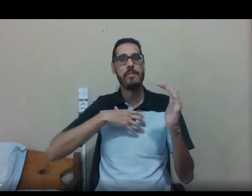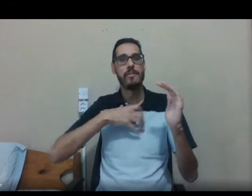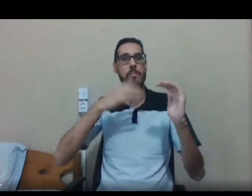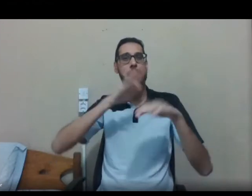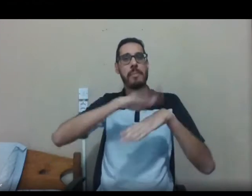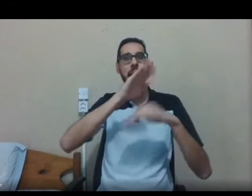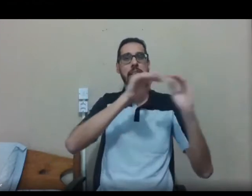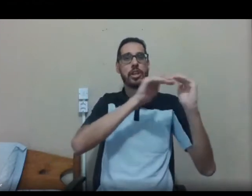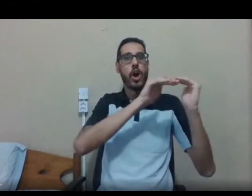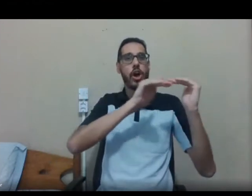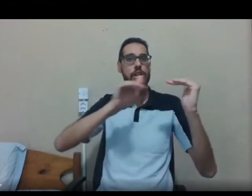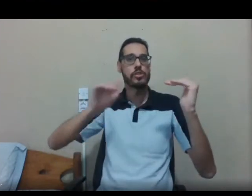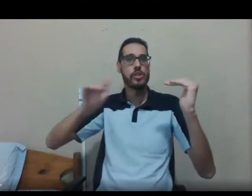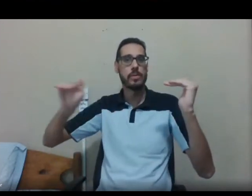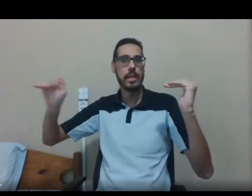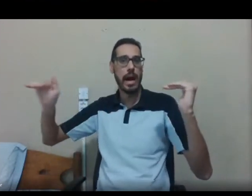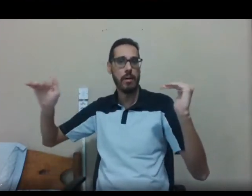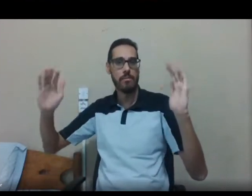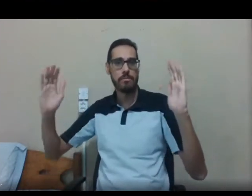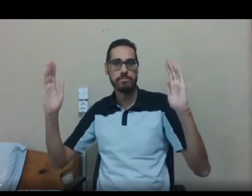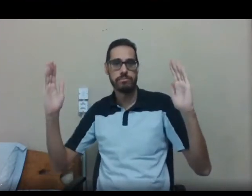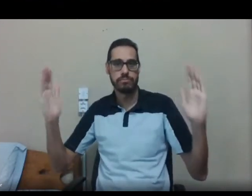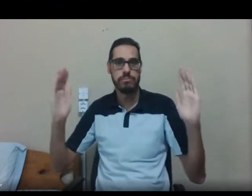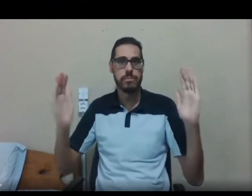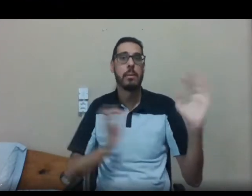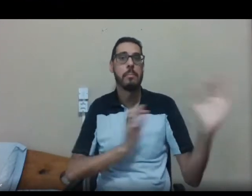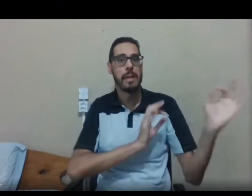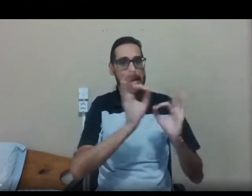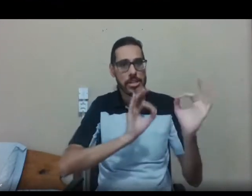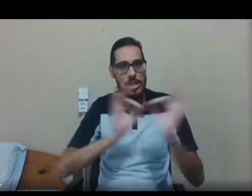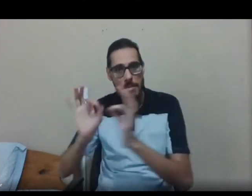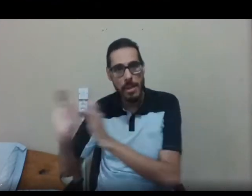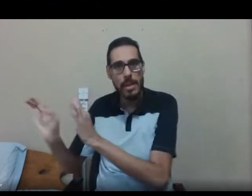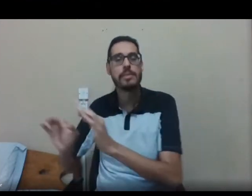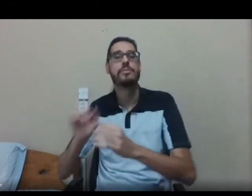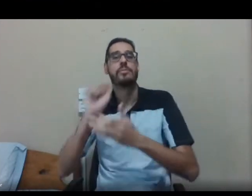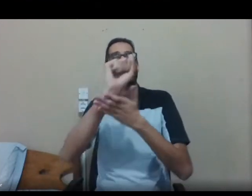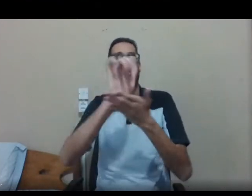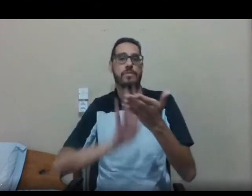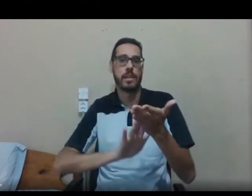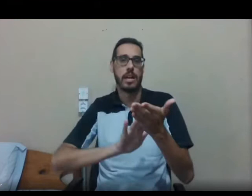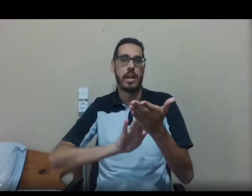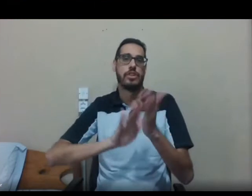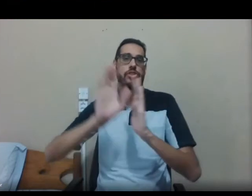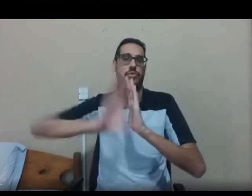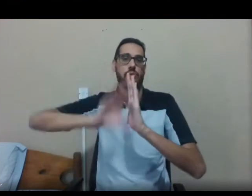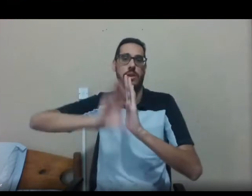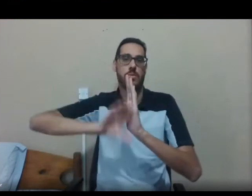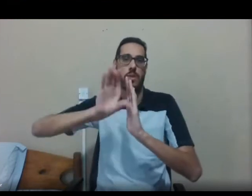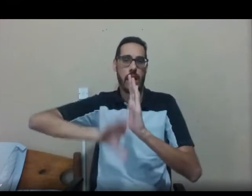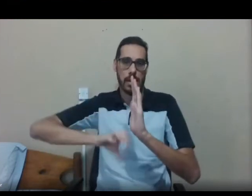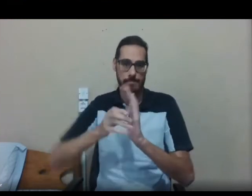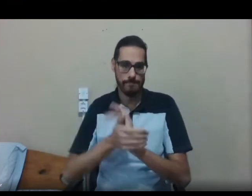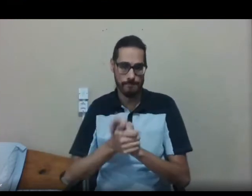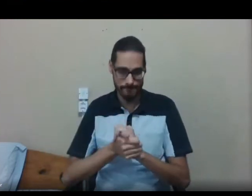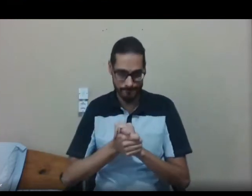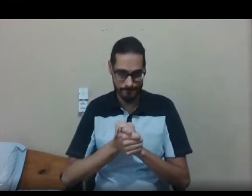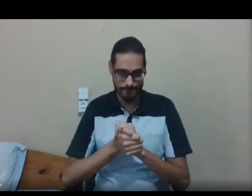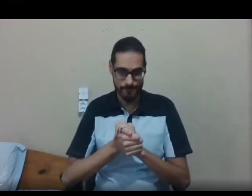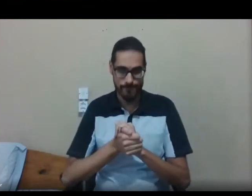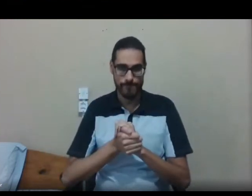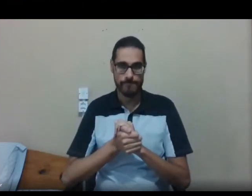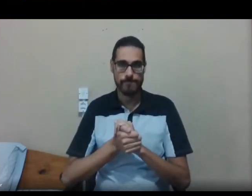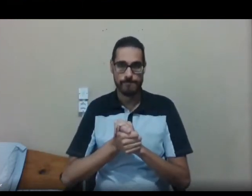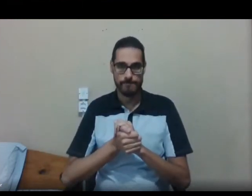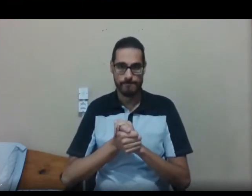especial Angélica, é só uma reflexão que eu gostaria de trazer, assim, para quem nós ensinamos, né, para